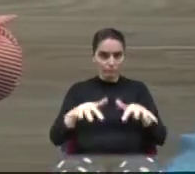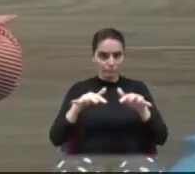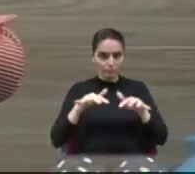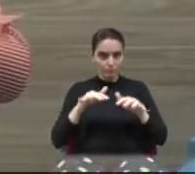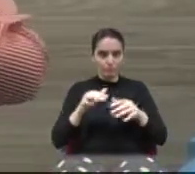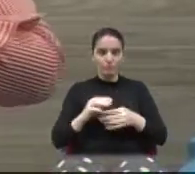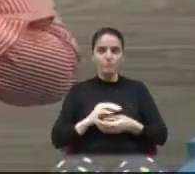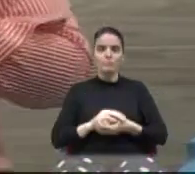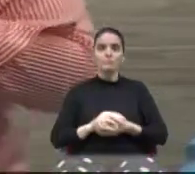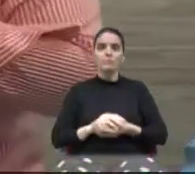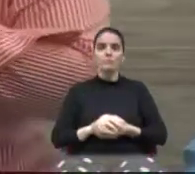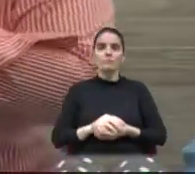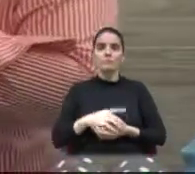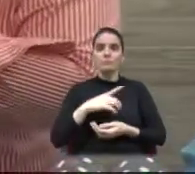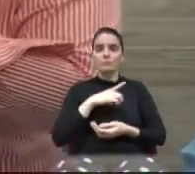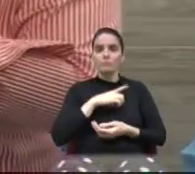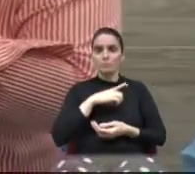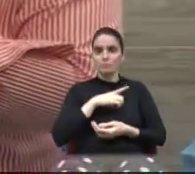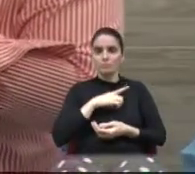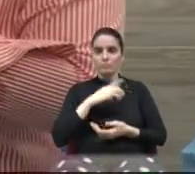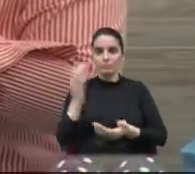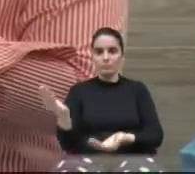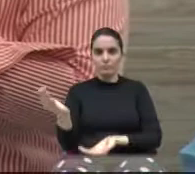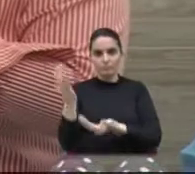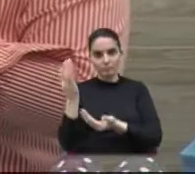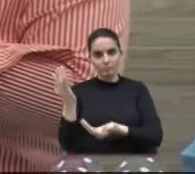aqui da Câmara, onde faremos as homenagens,